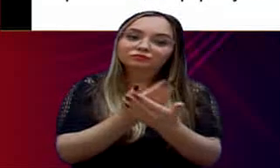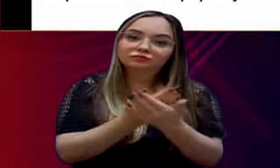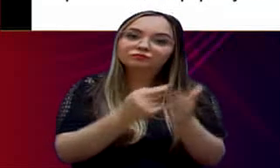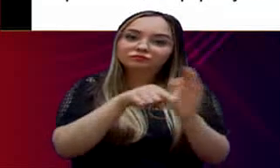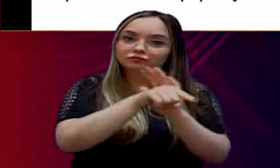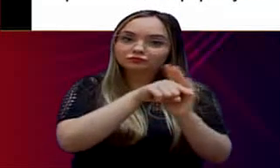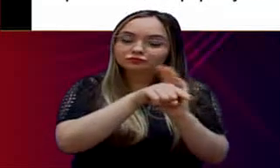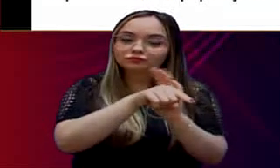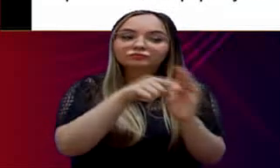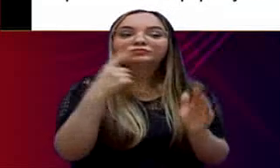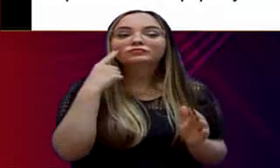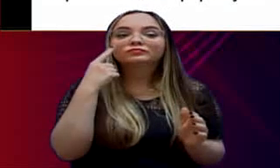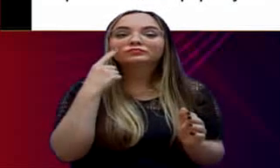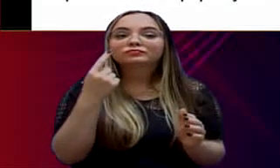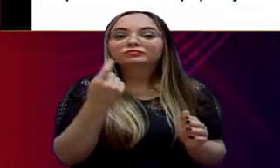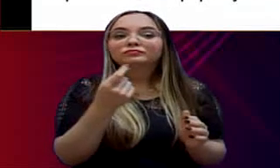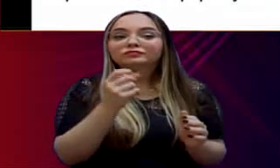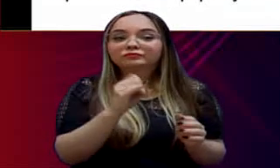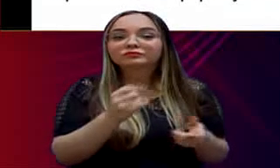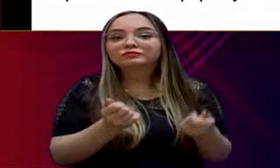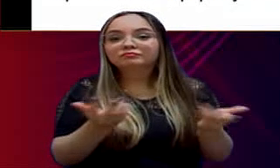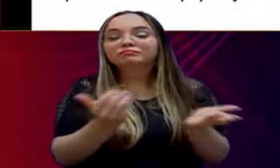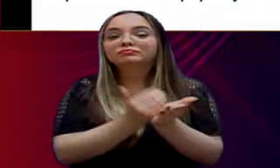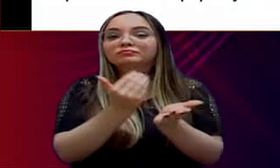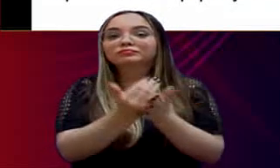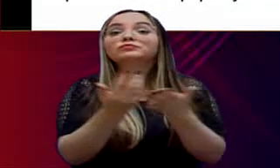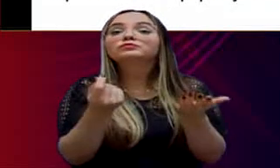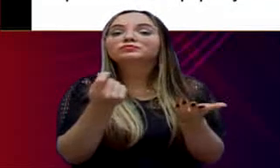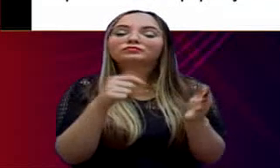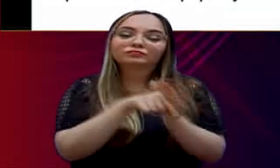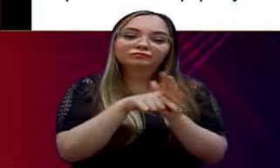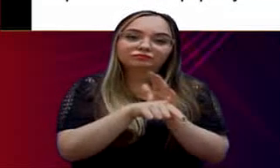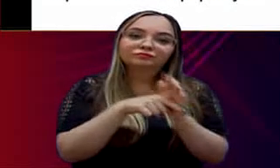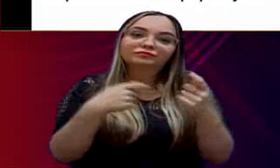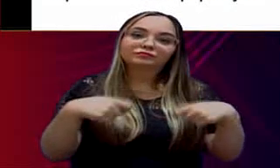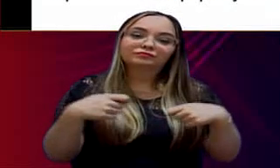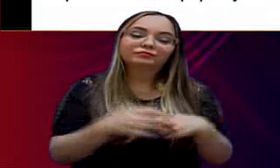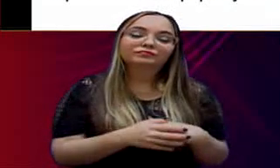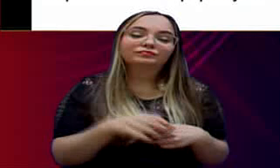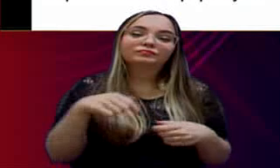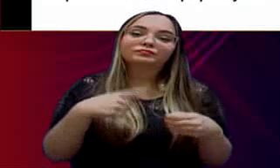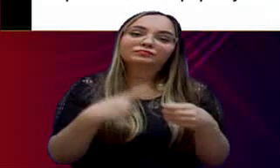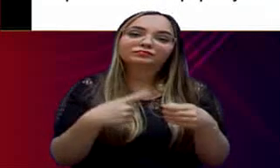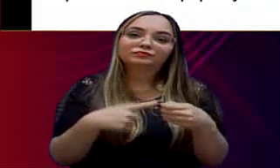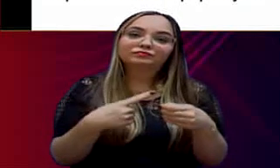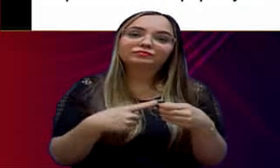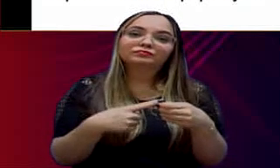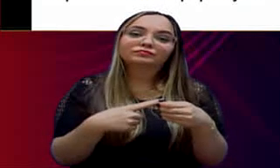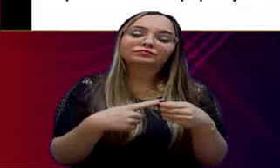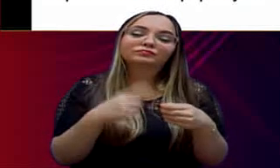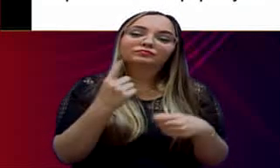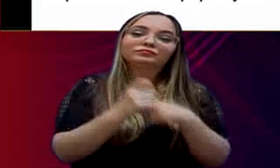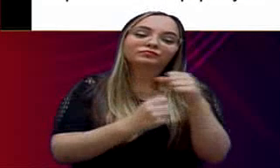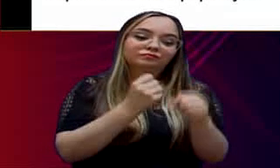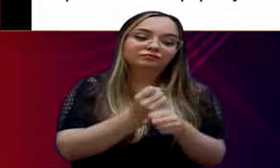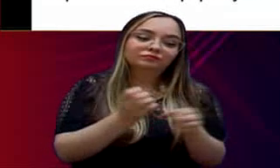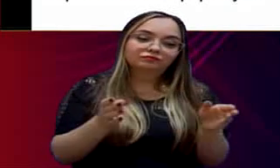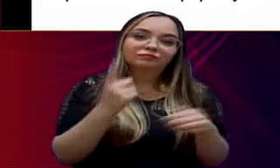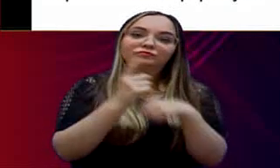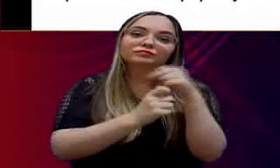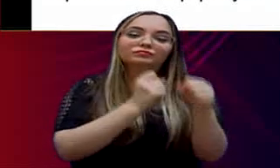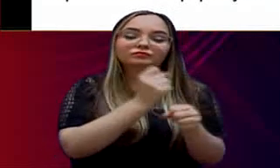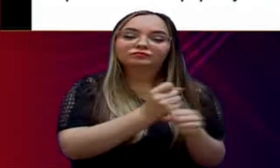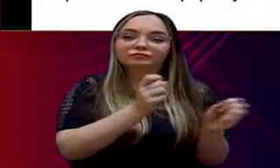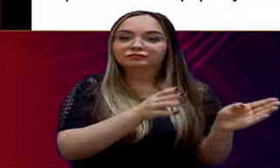orçamentário e financeiro e do controle de custos deverá um município apurar em quadros anuais o resultado do